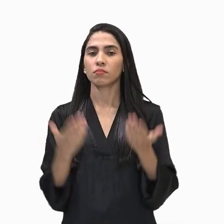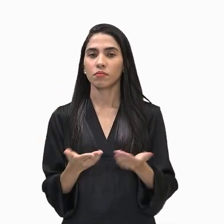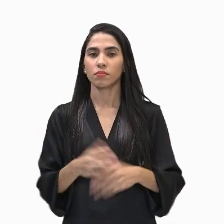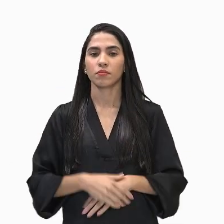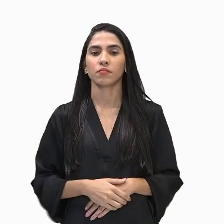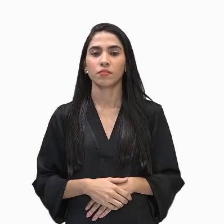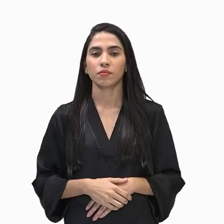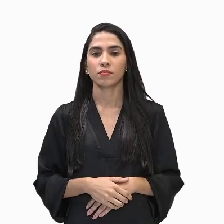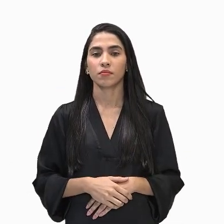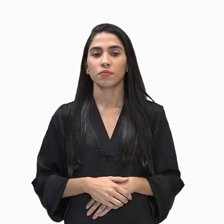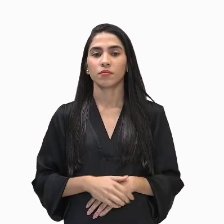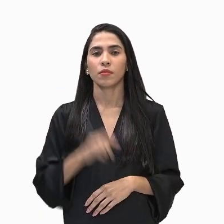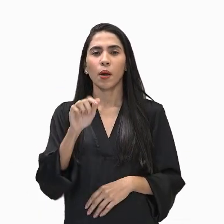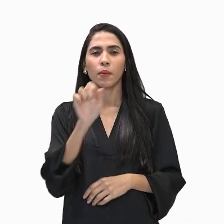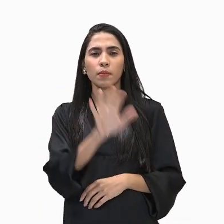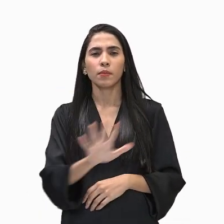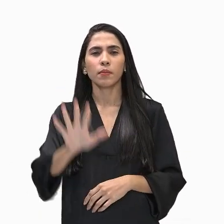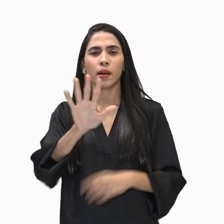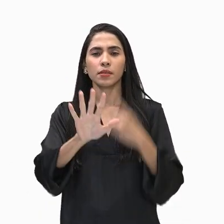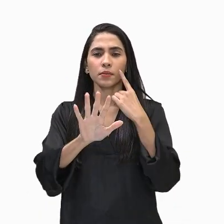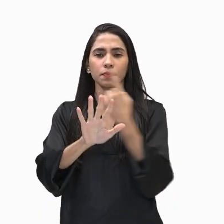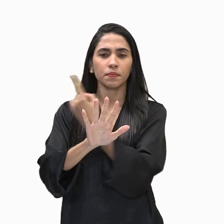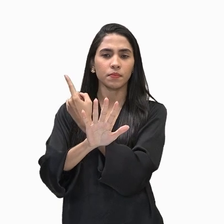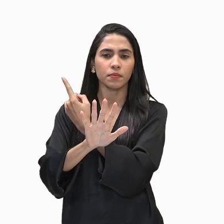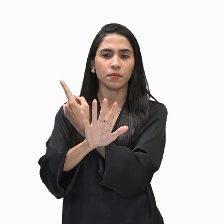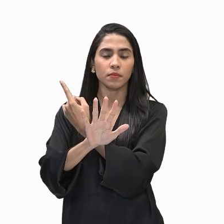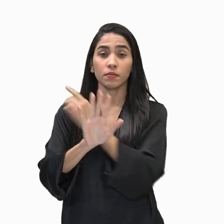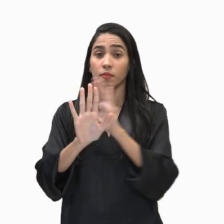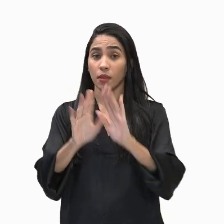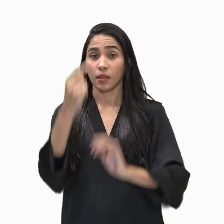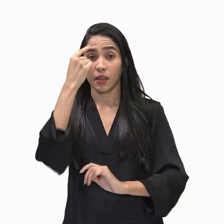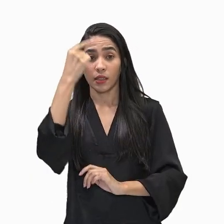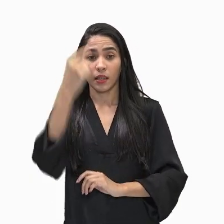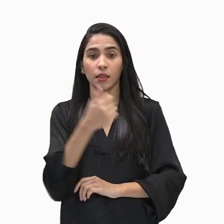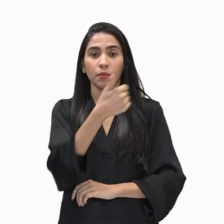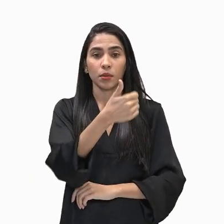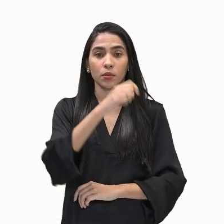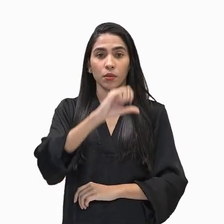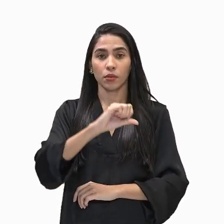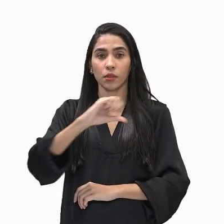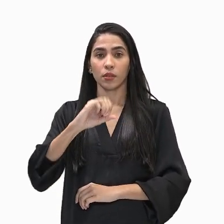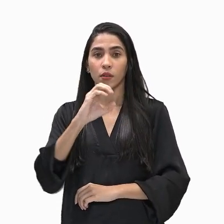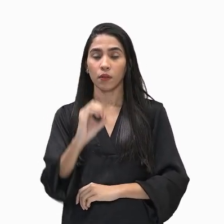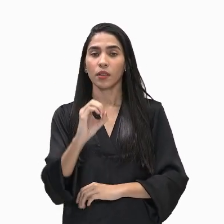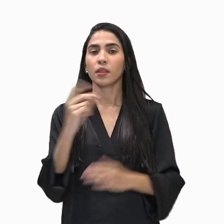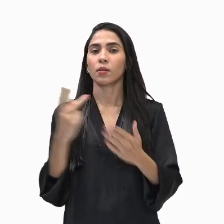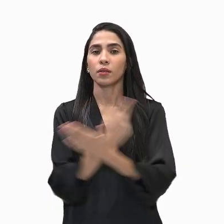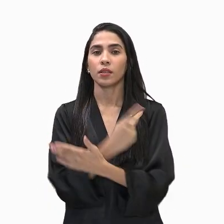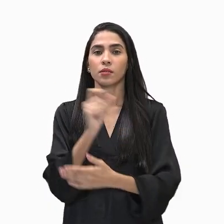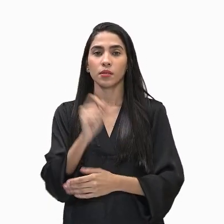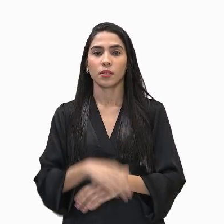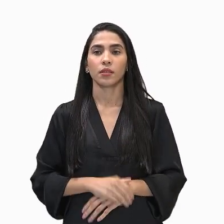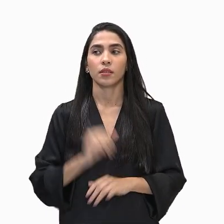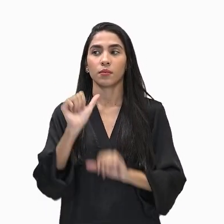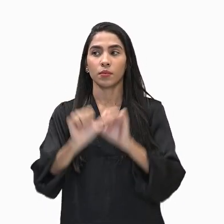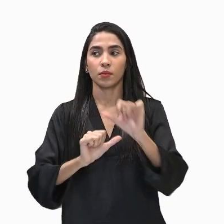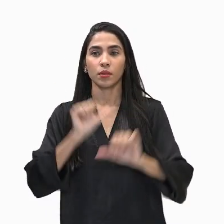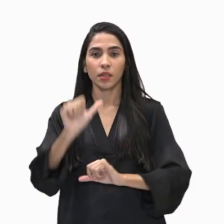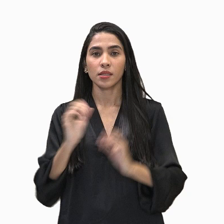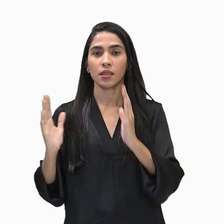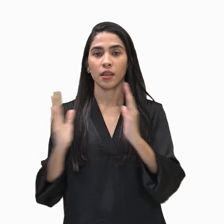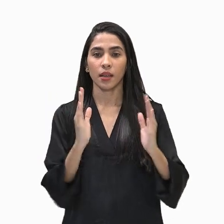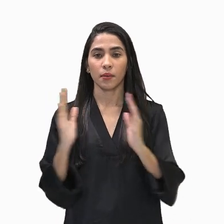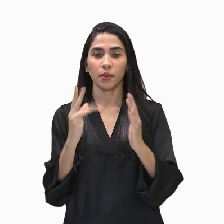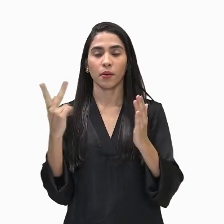dos 7 erros aí nessa imagem, né? Mas a ideia é o seguinte, em 1990, o que acontece? Olha a mudança de época